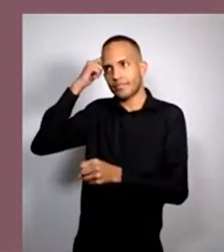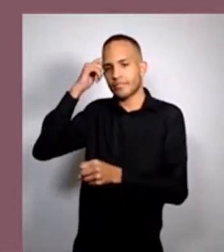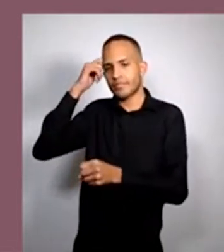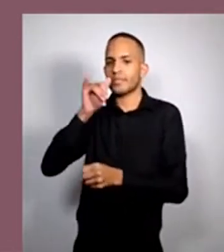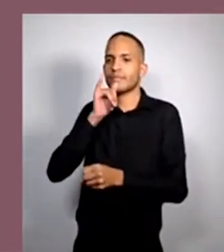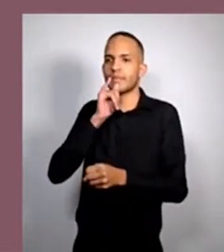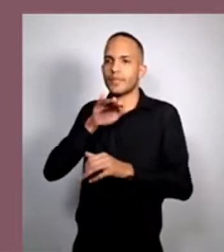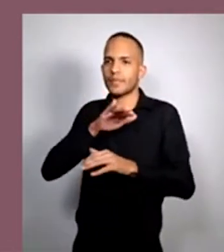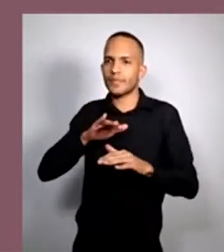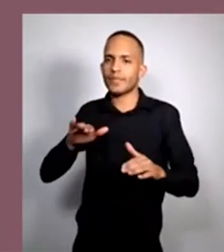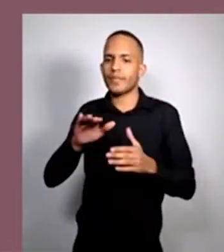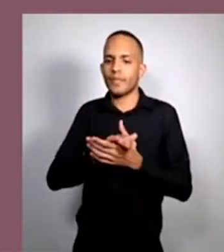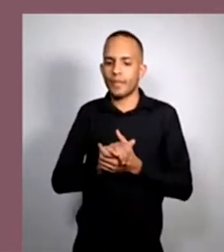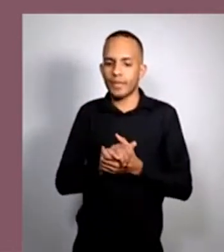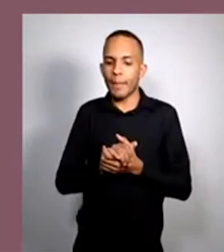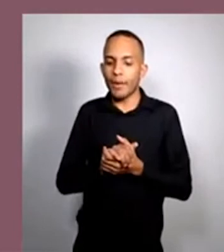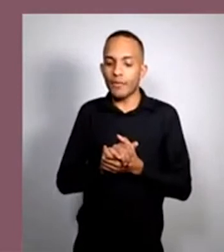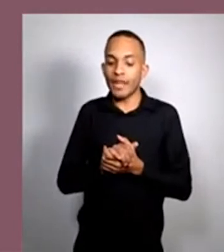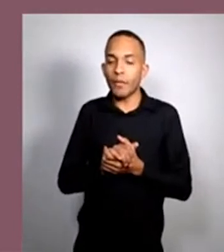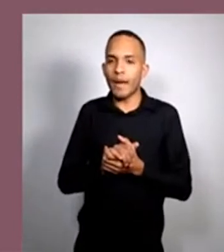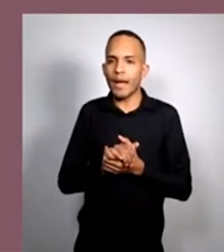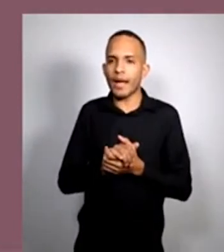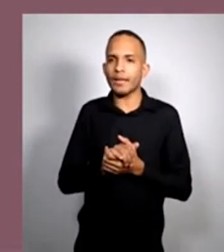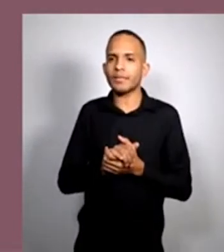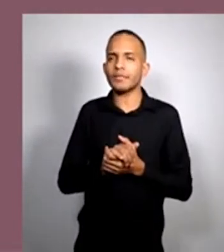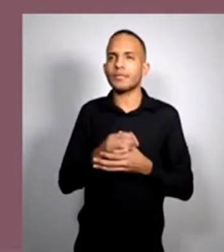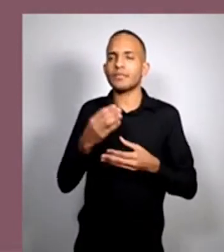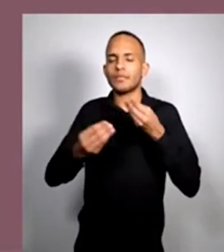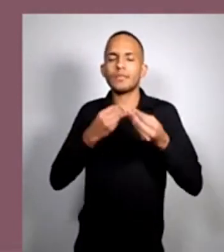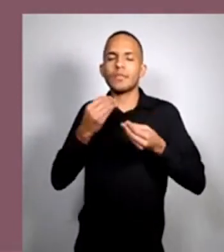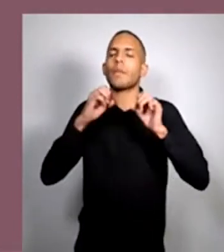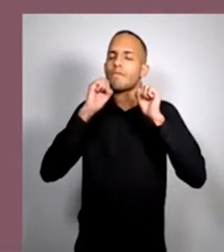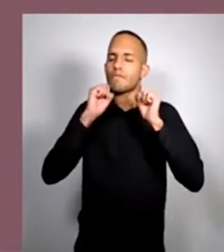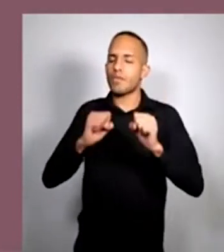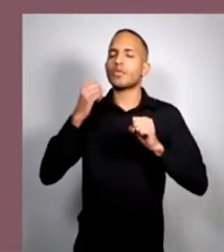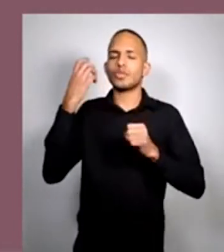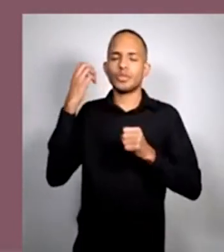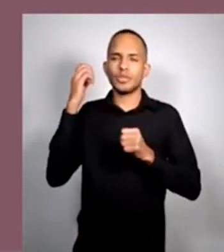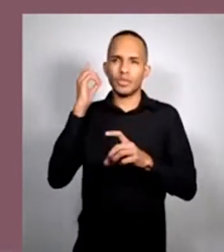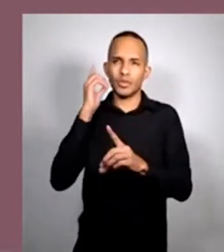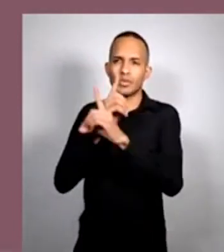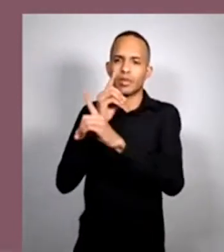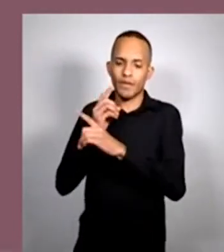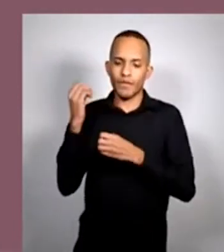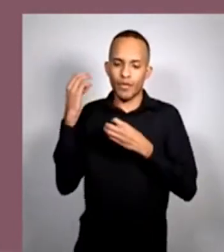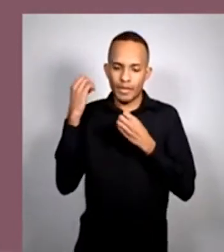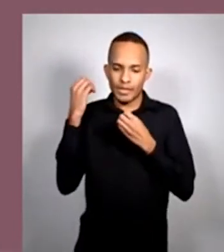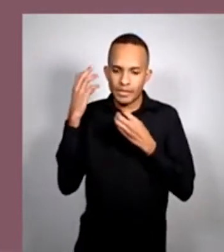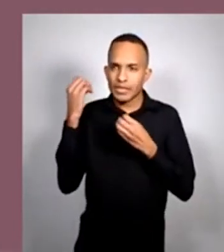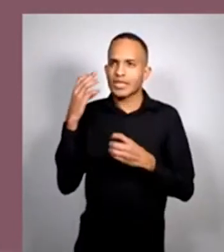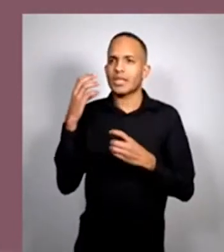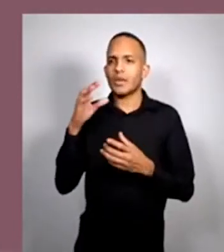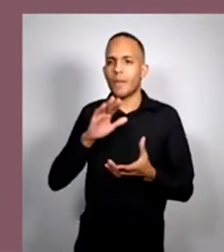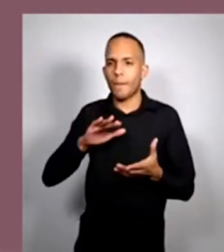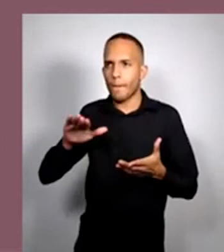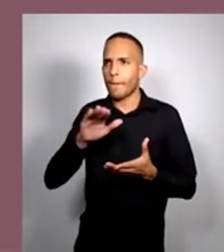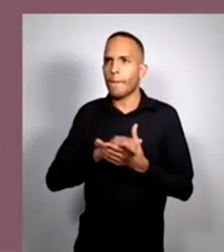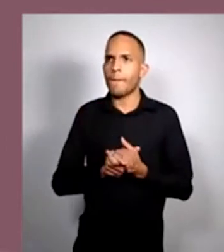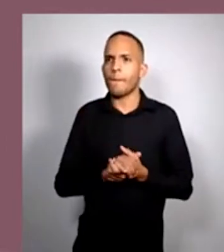não falta, pelo menos hoje é possível buscar informação. Aqui é um encontro para isso, né?